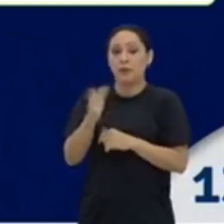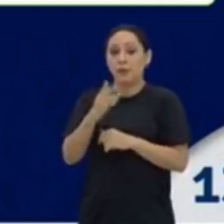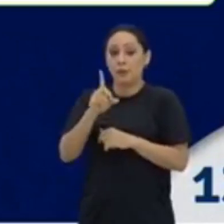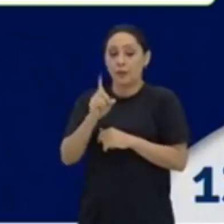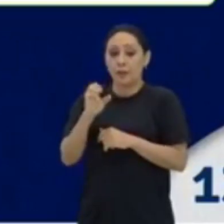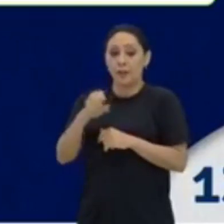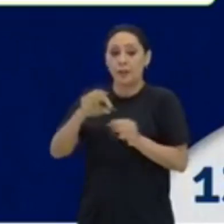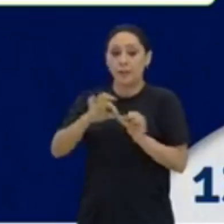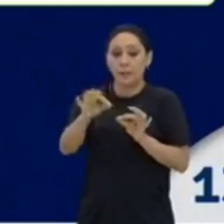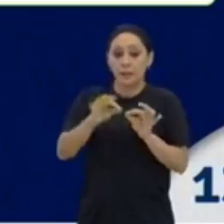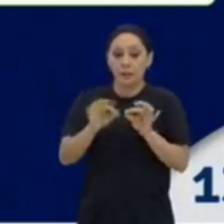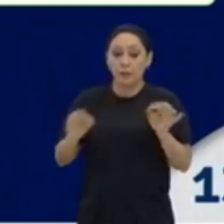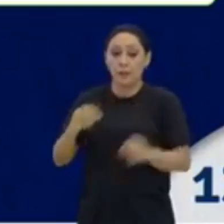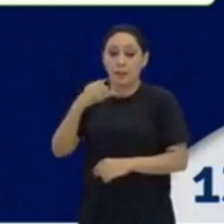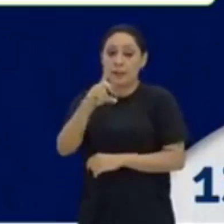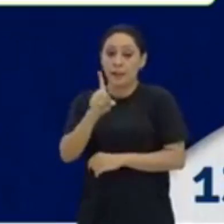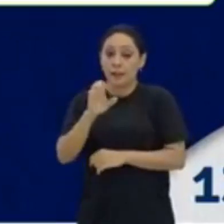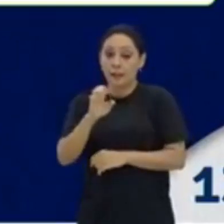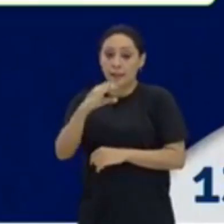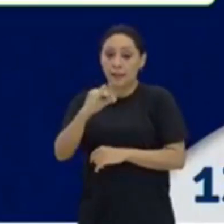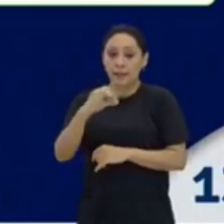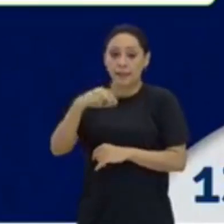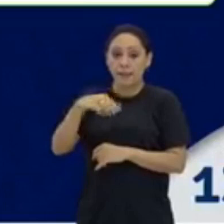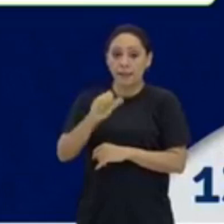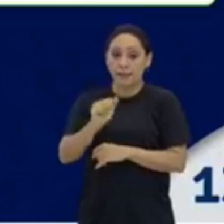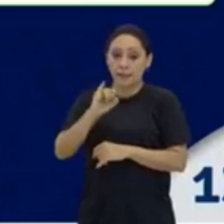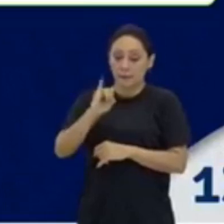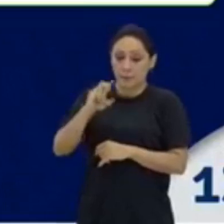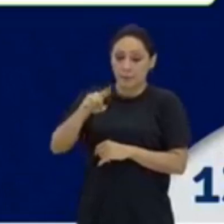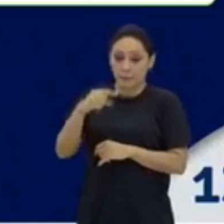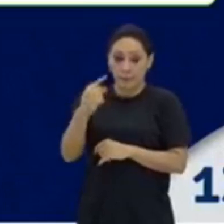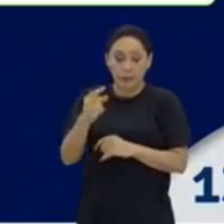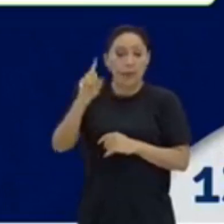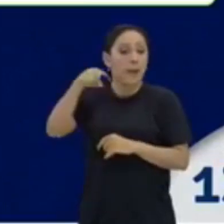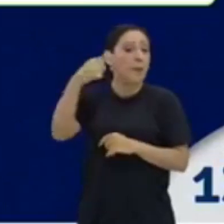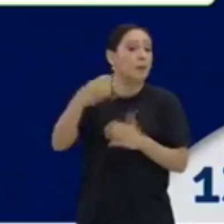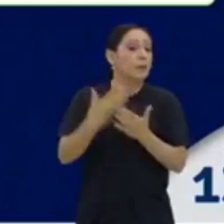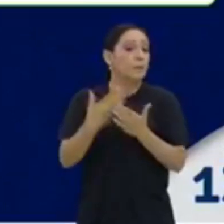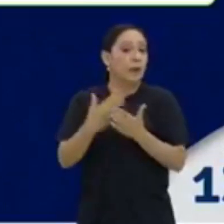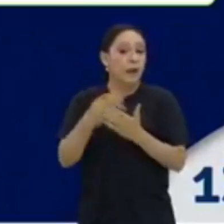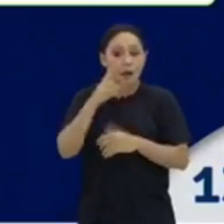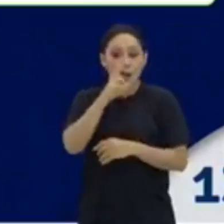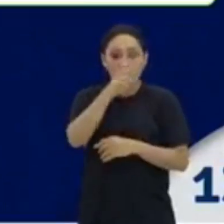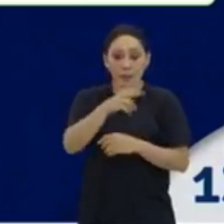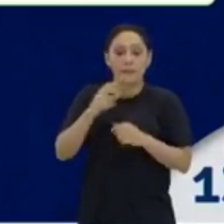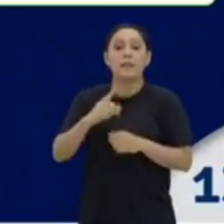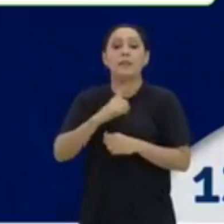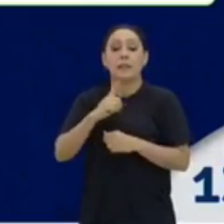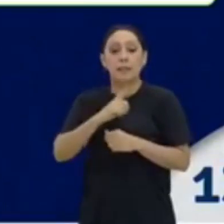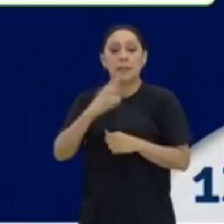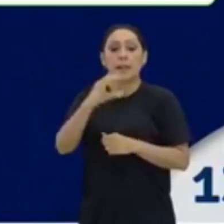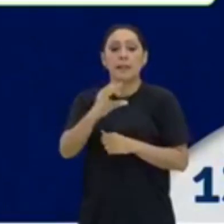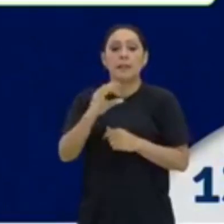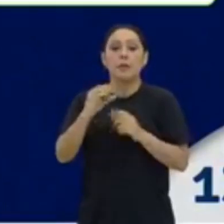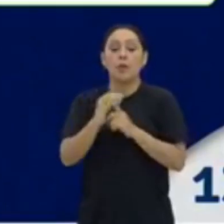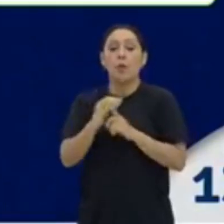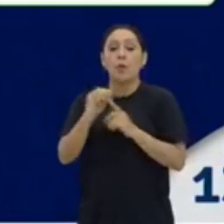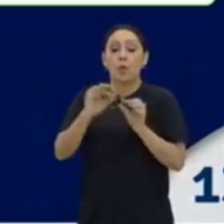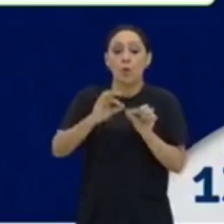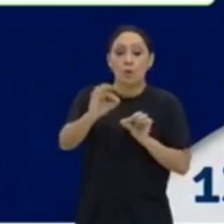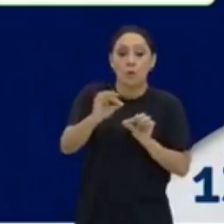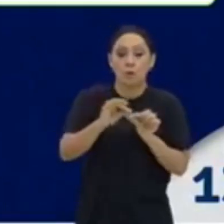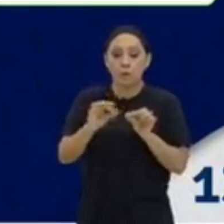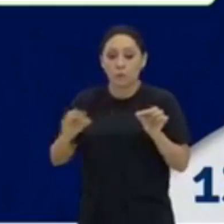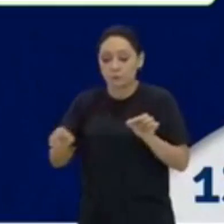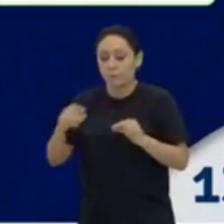seria decimais, você vai entender já já, ou até mesmo na próxima aula, mais fortemente, que existem as unidades de medida decimais que vão de 10